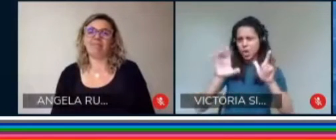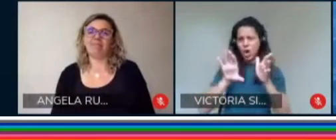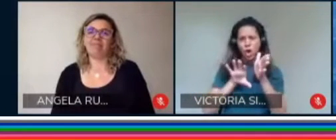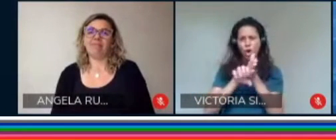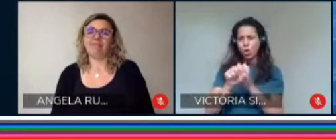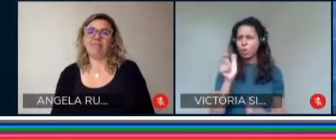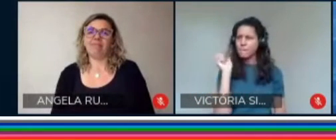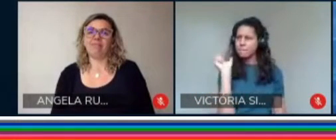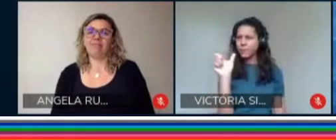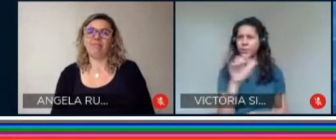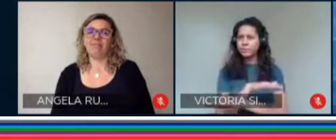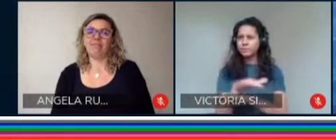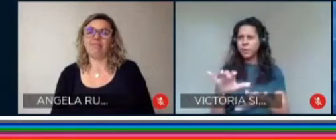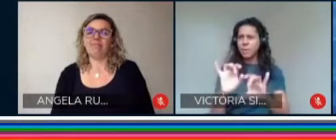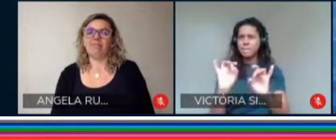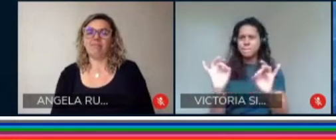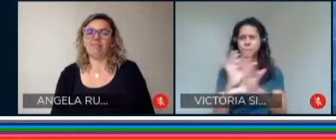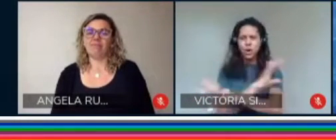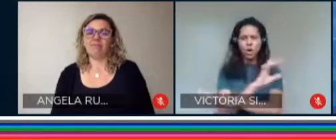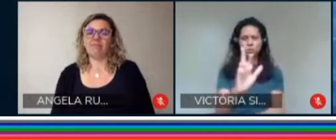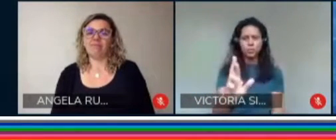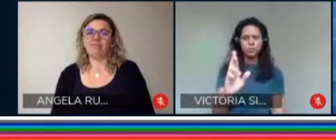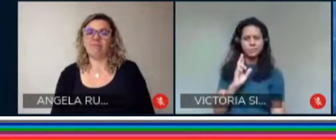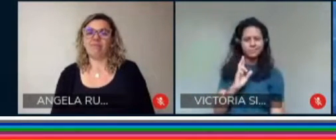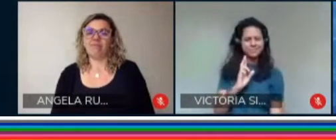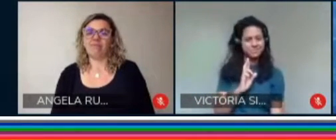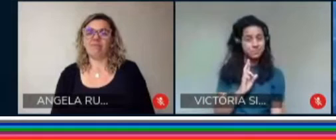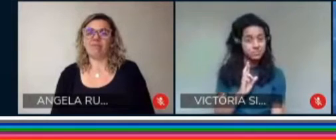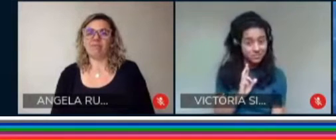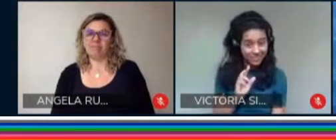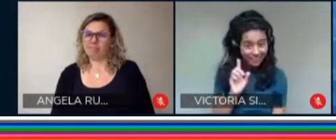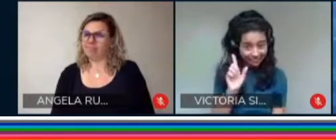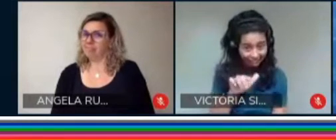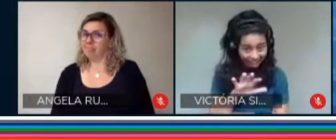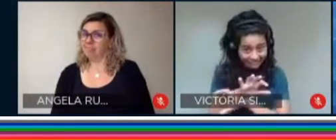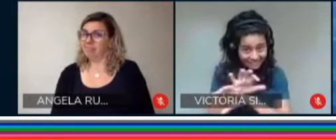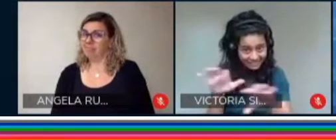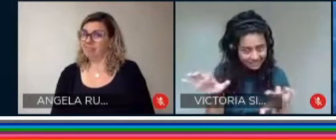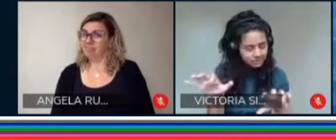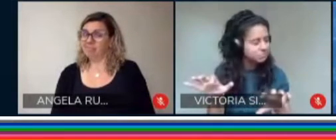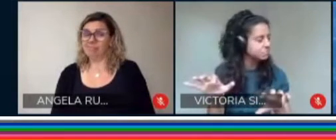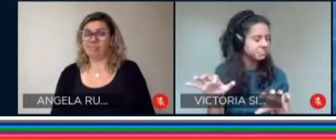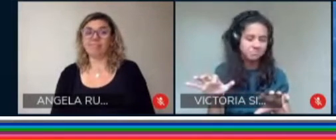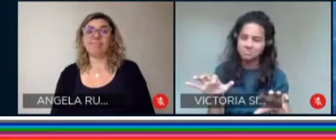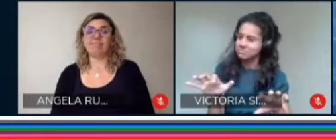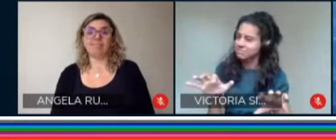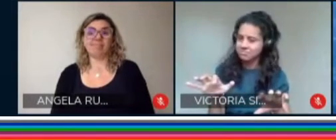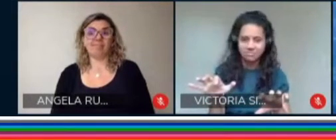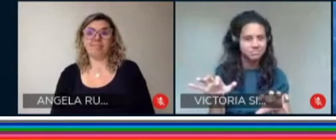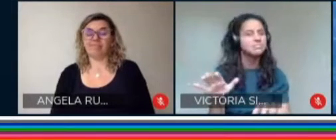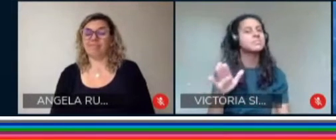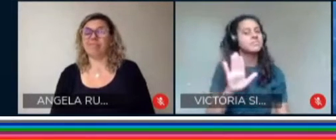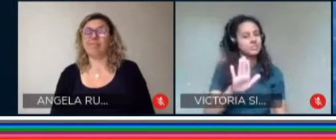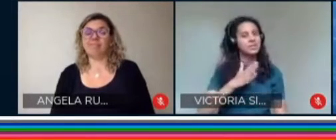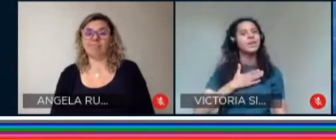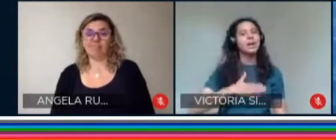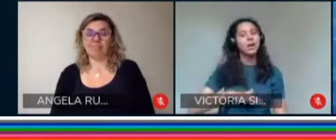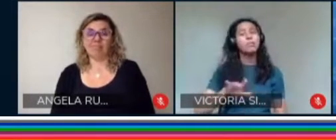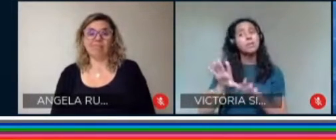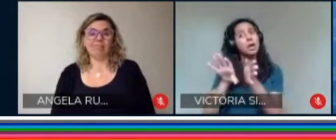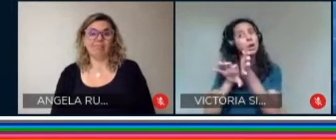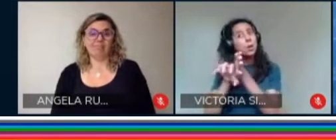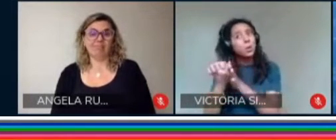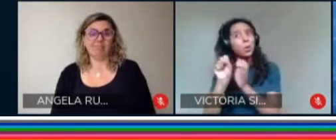te dá todas as respostas que você precisa, por mais que seja uma infinidade de informação? Quais serão as questões, né, que o Google pode te